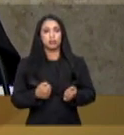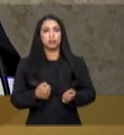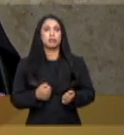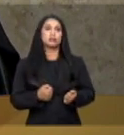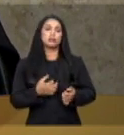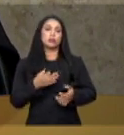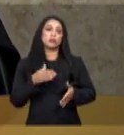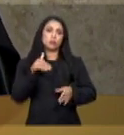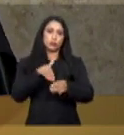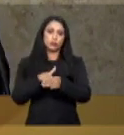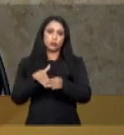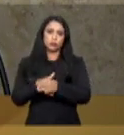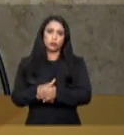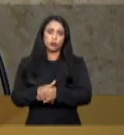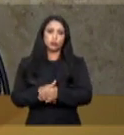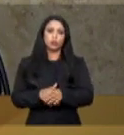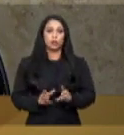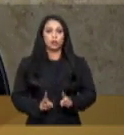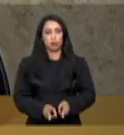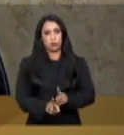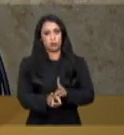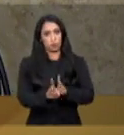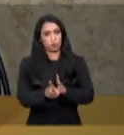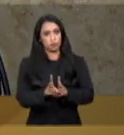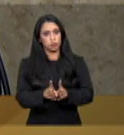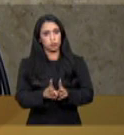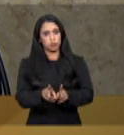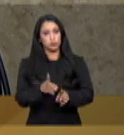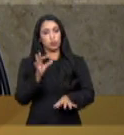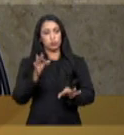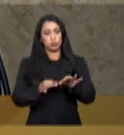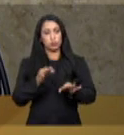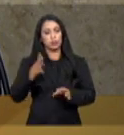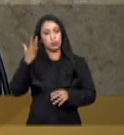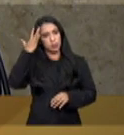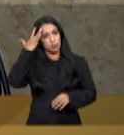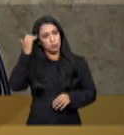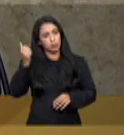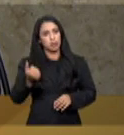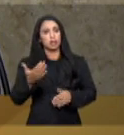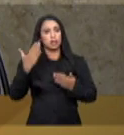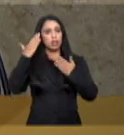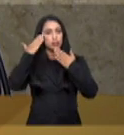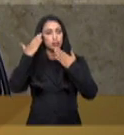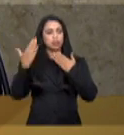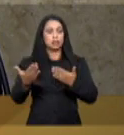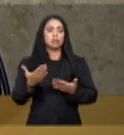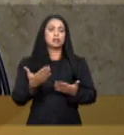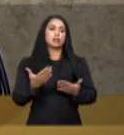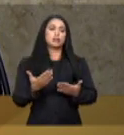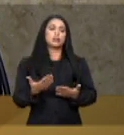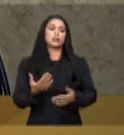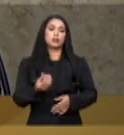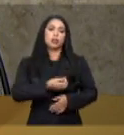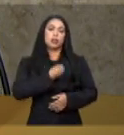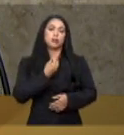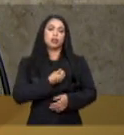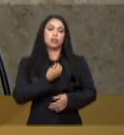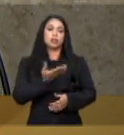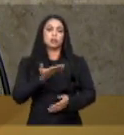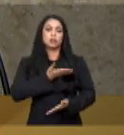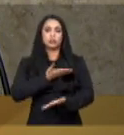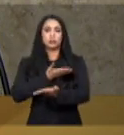suas razões, eu vou continuar esse julgamento amanhã. Agradeço a presença de todos os eminentes